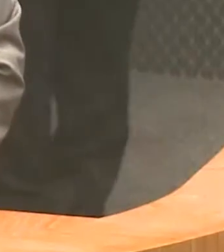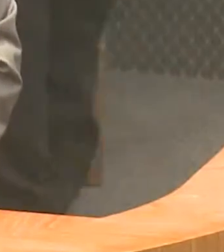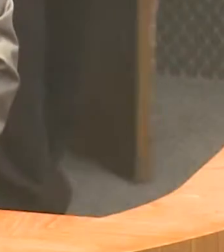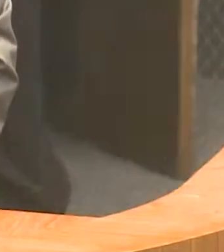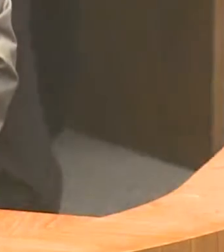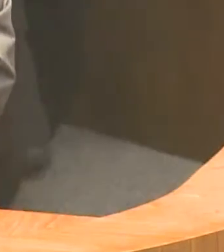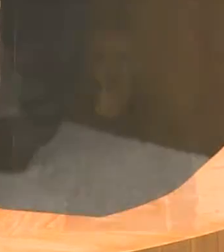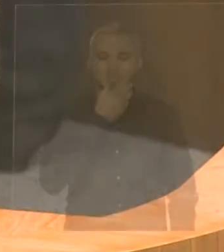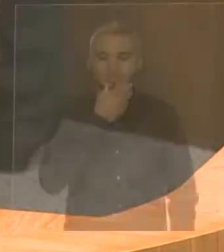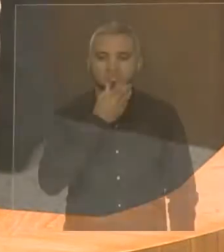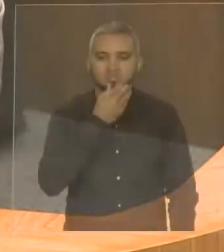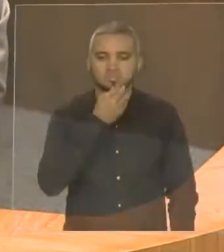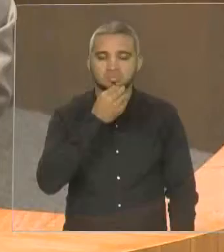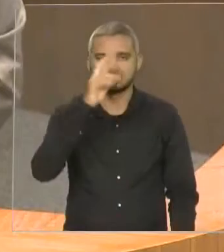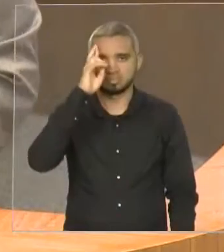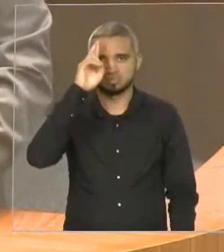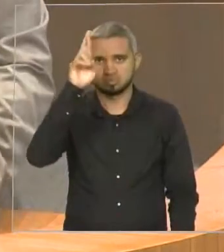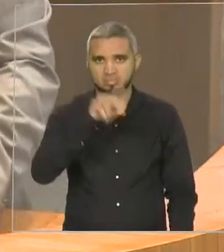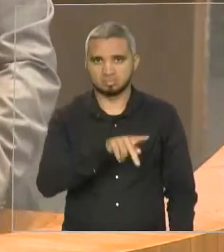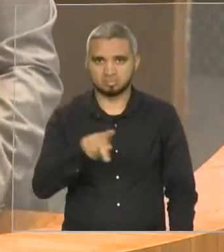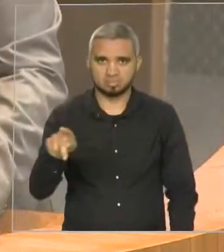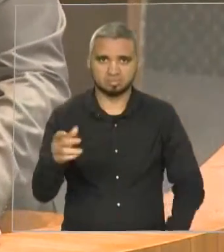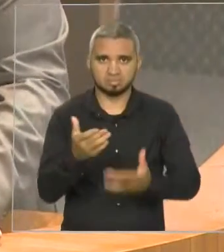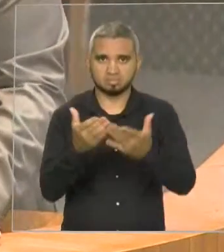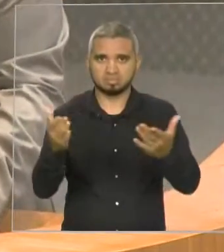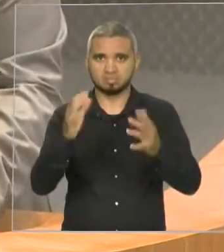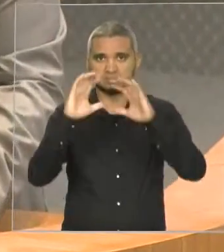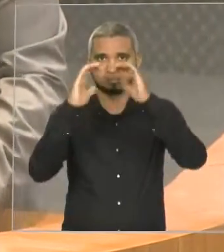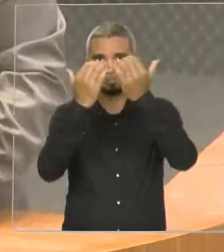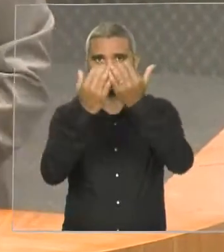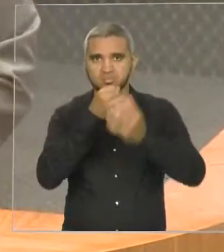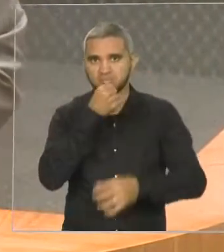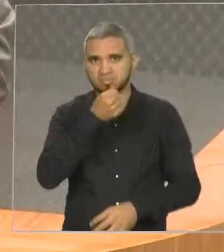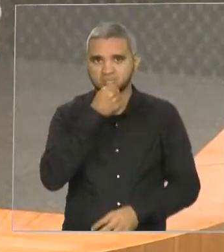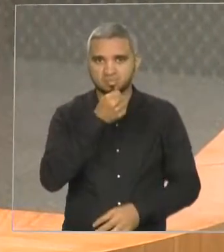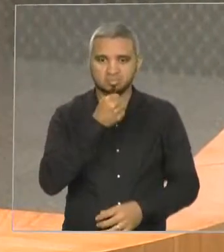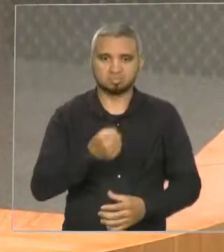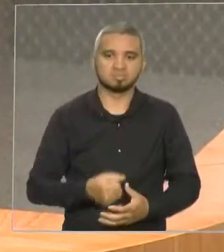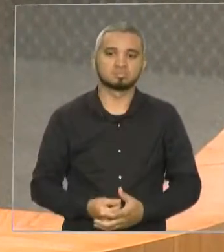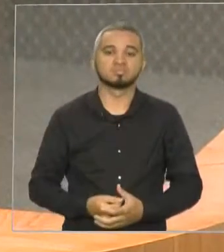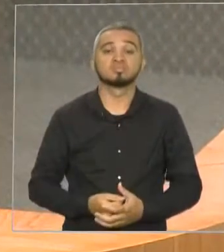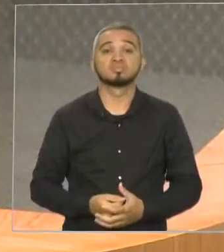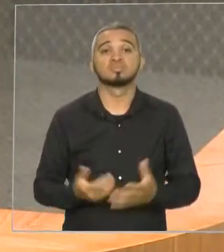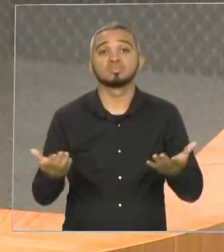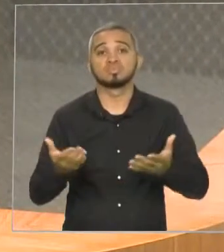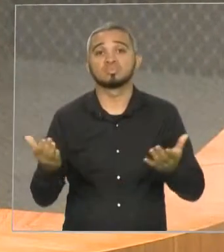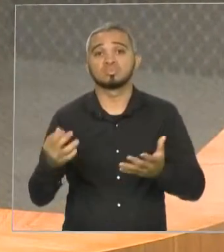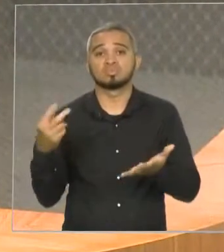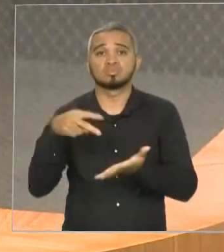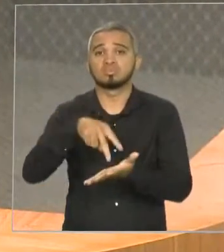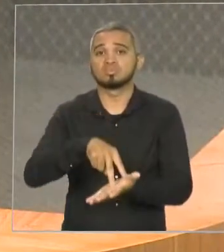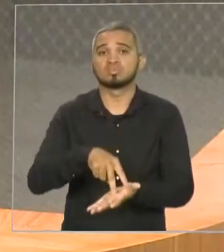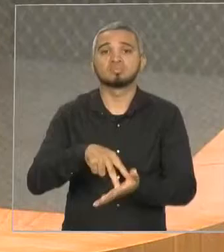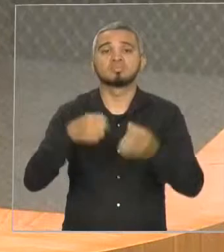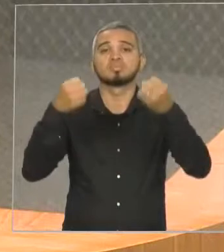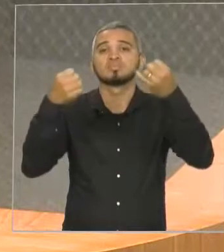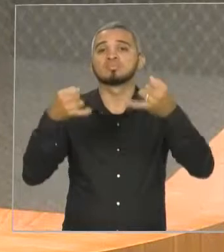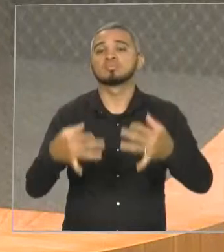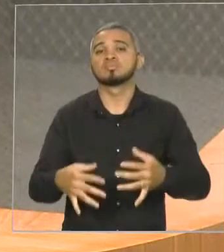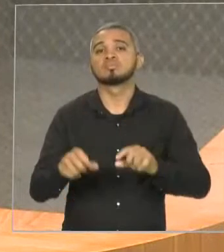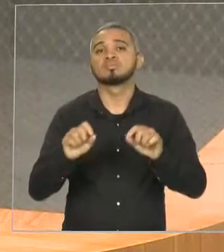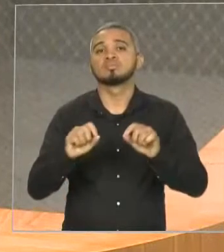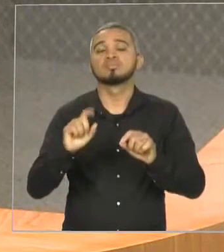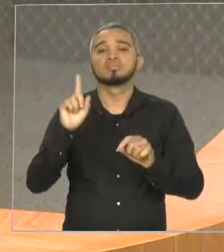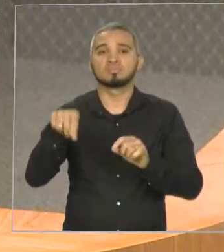Senhor presidente, o que me traz hoje a esta tribuna é para falar do grande encontro do PR na cidade de Santa Inês.